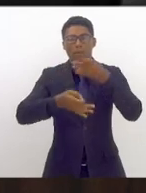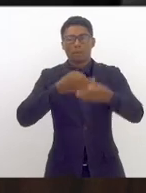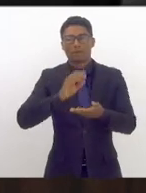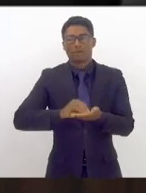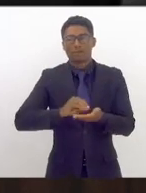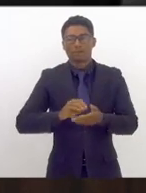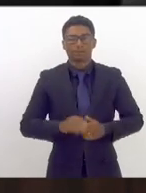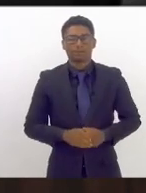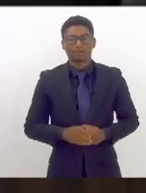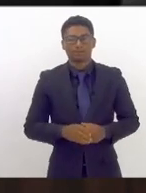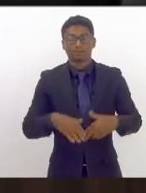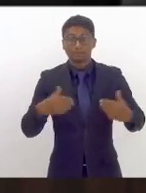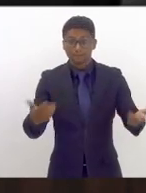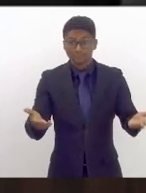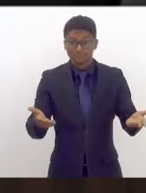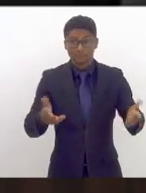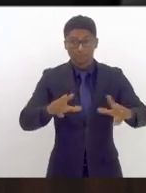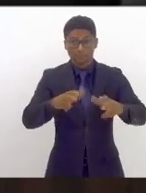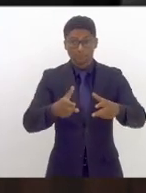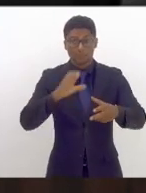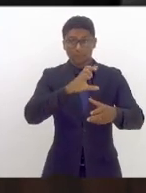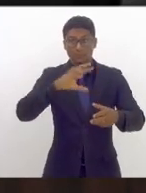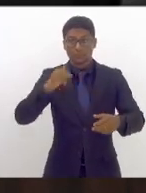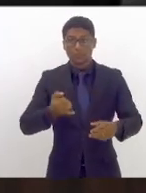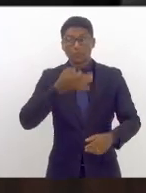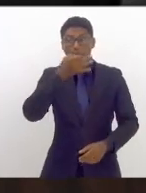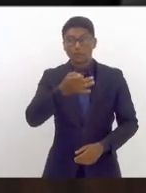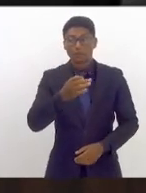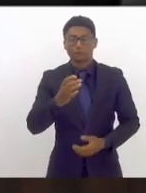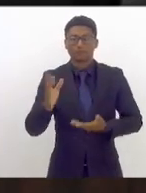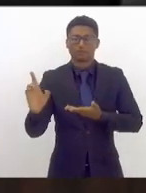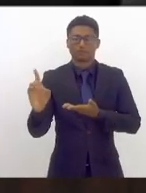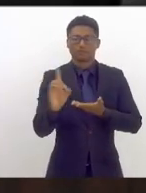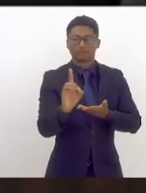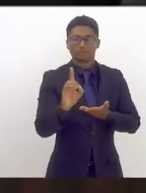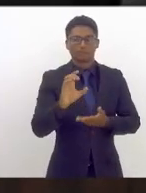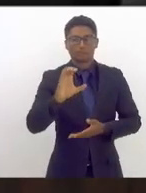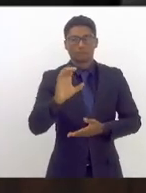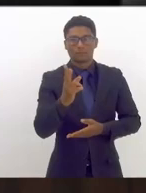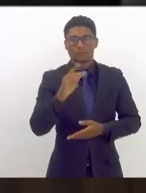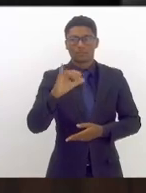para emitir parecer pela comissão de Justiça Deputado Chico Machado